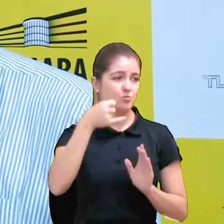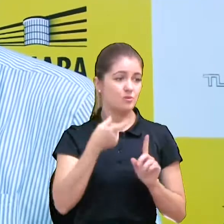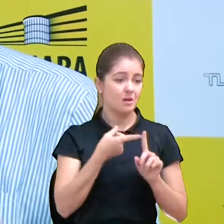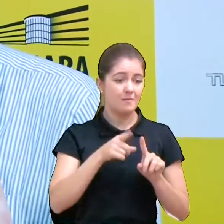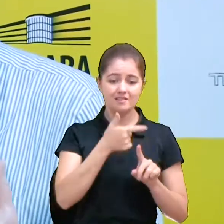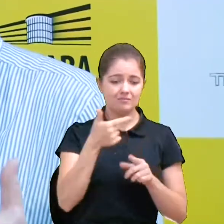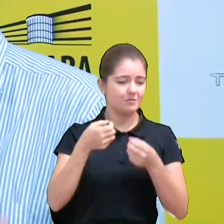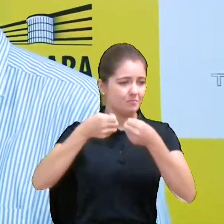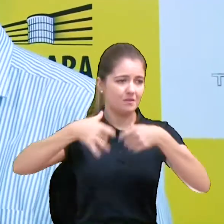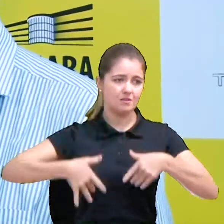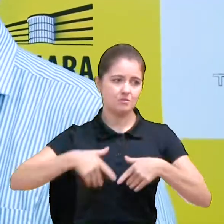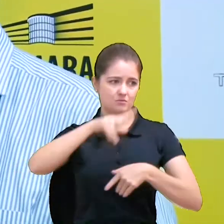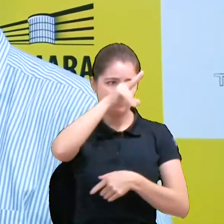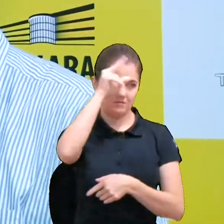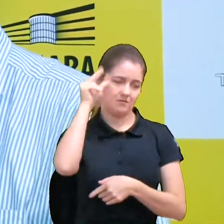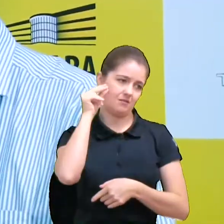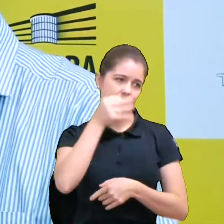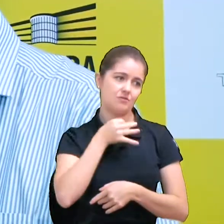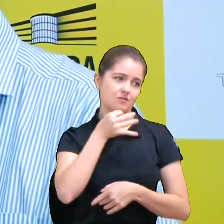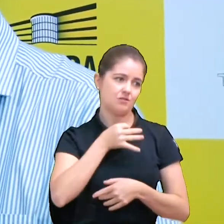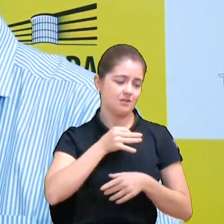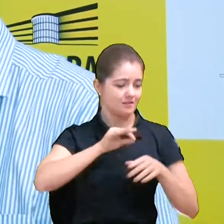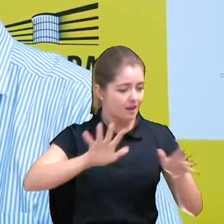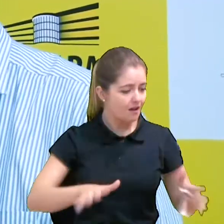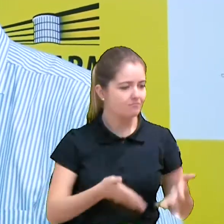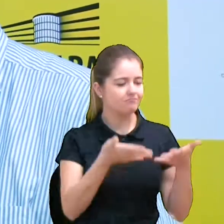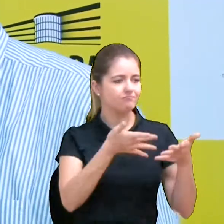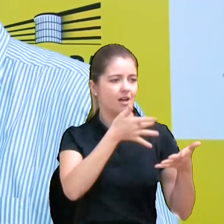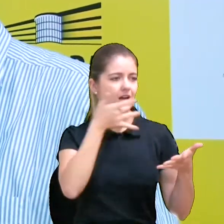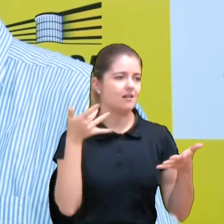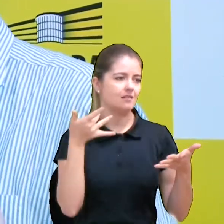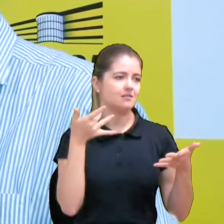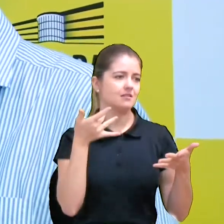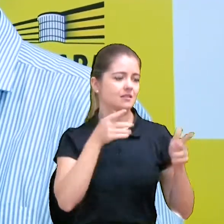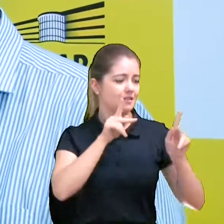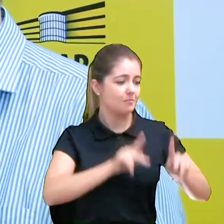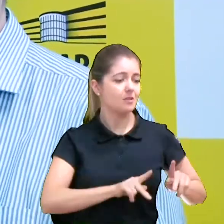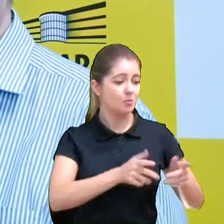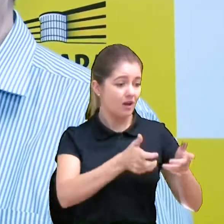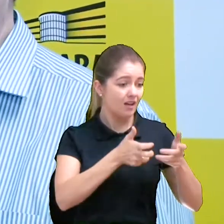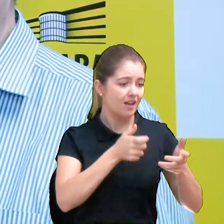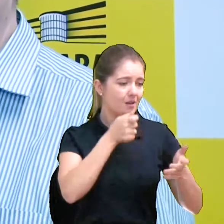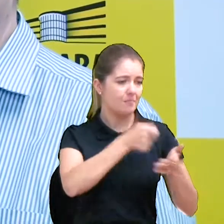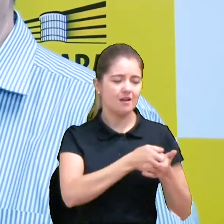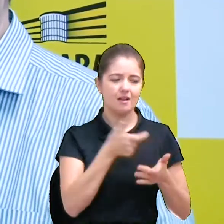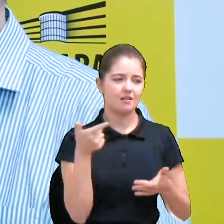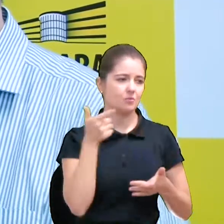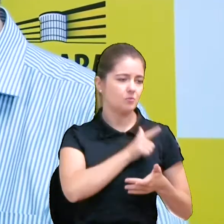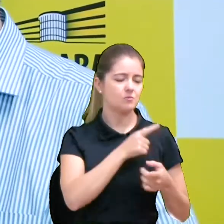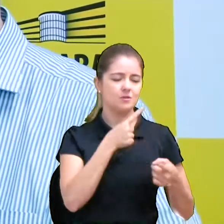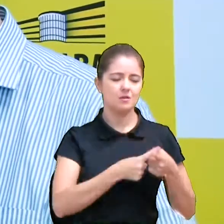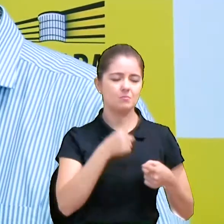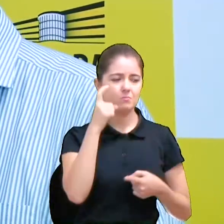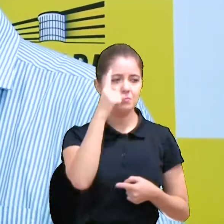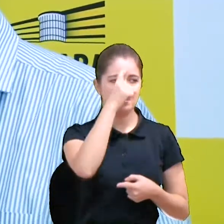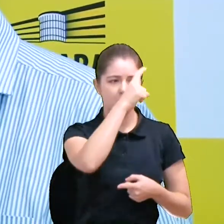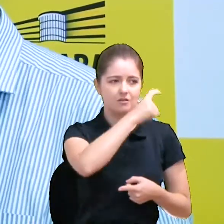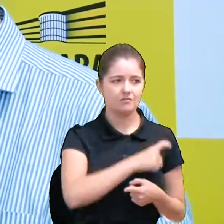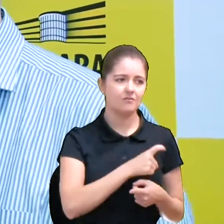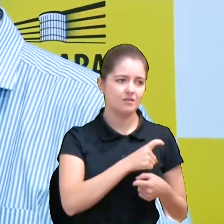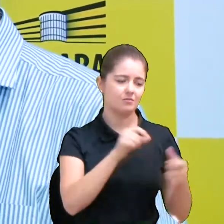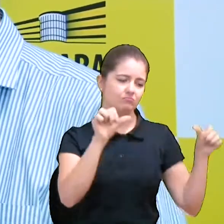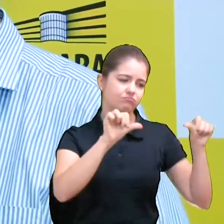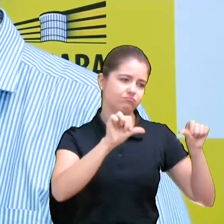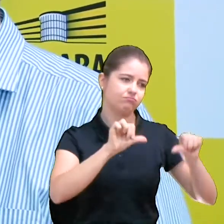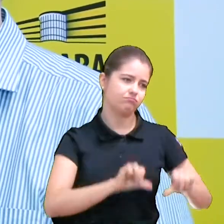e facilita em muito a situação daqueles que, porventura, se viram envolvidos numa dificuldade, como existem milhares